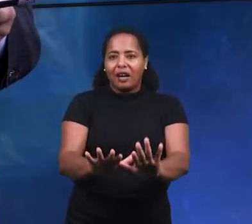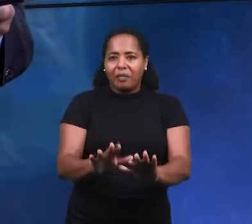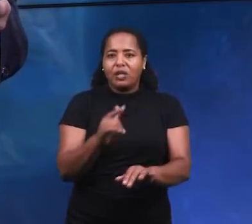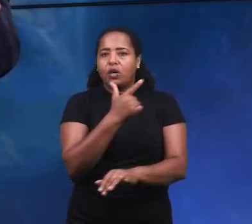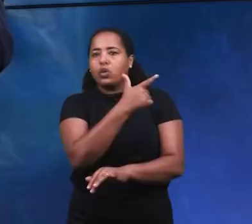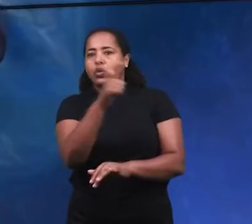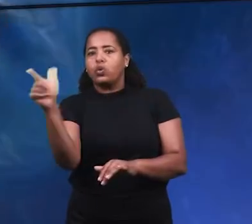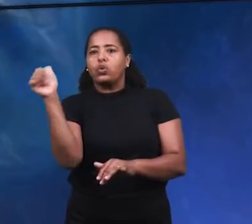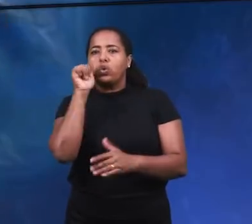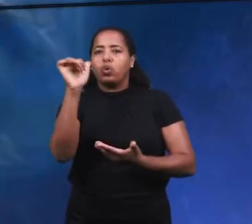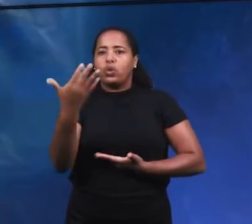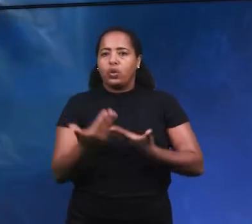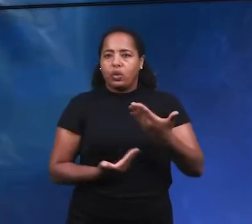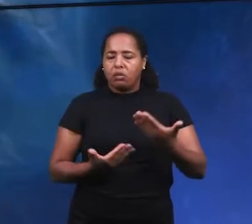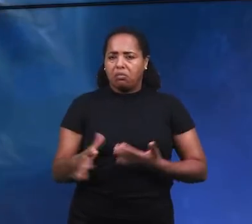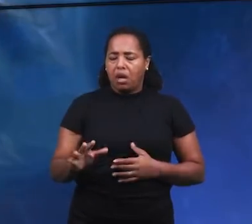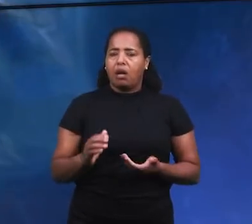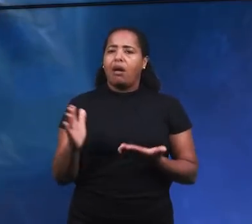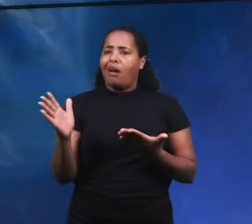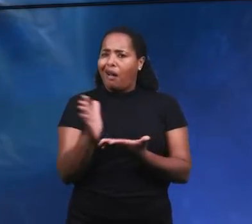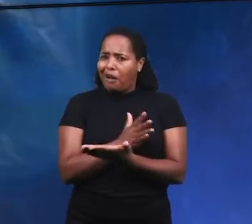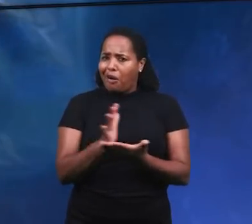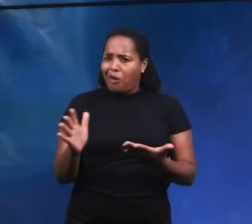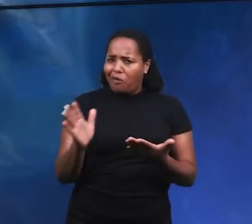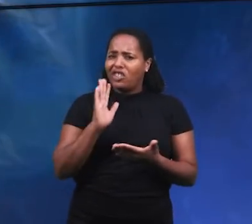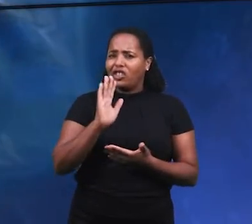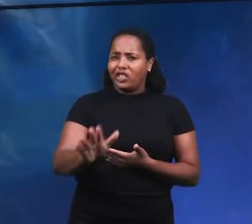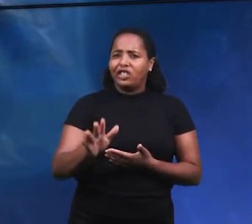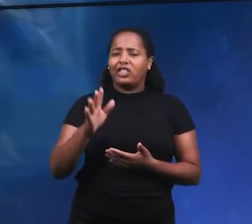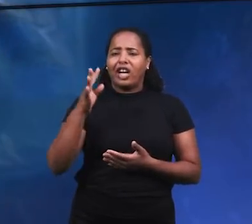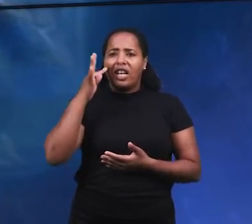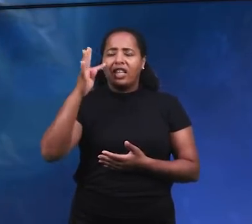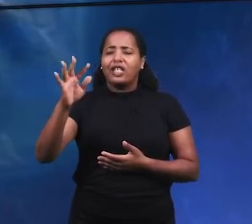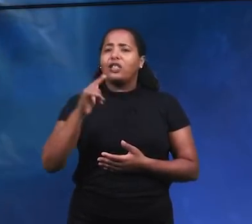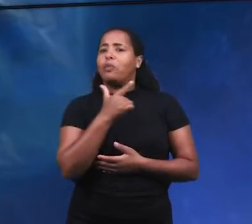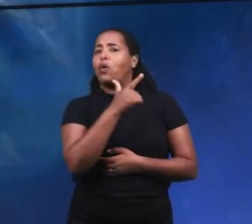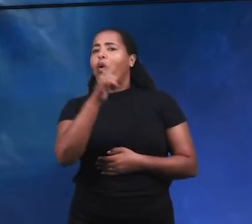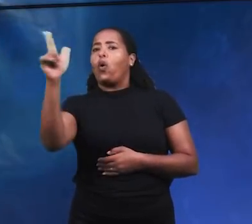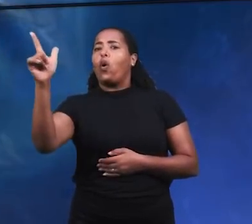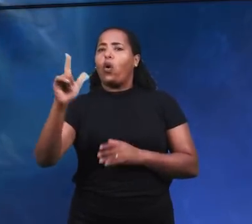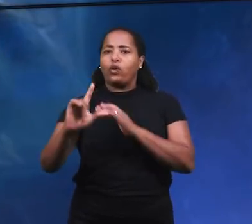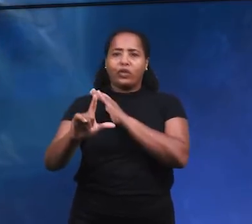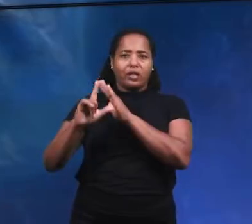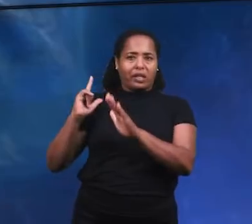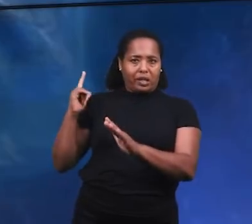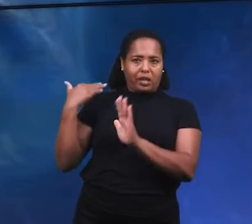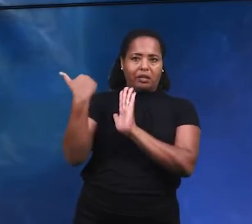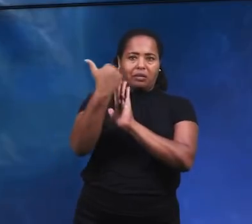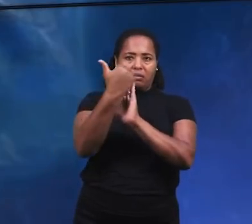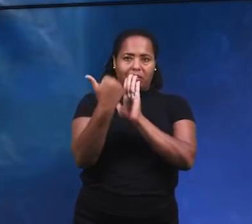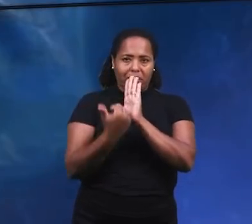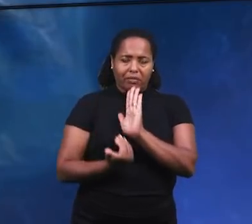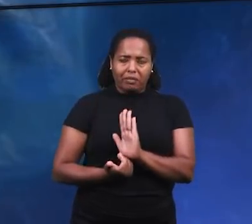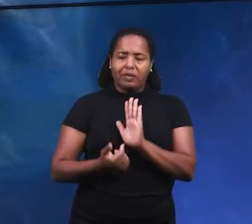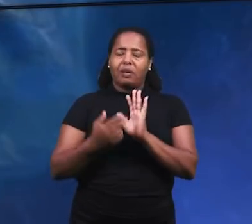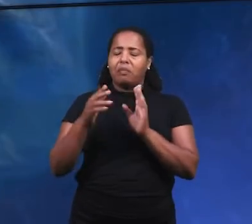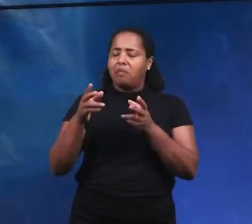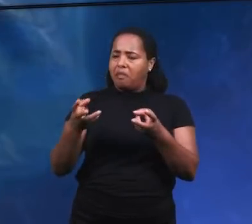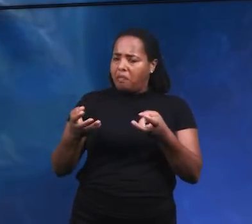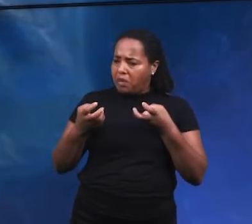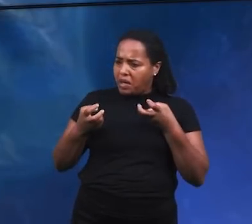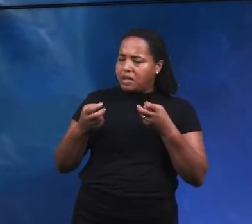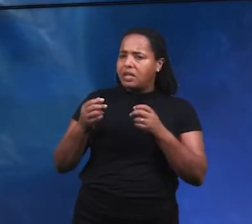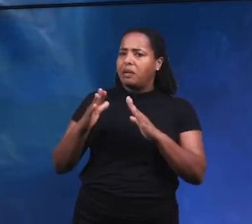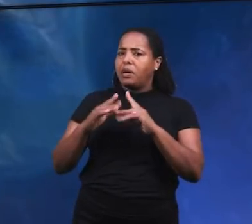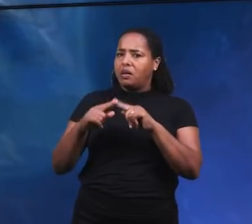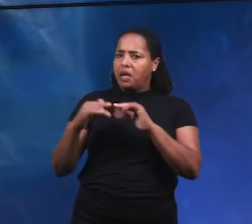Bíblica Dominical. Que Deus abençoe, irmã, e que Deus abençoe também as demais irmãs. Algumas delas já até deram outros testemunhos em programações anteriores,